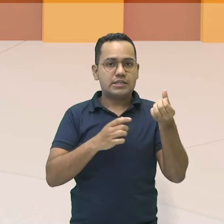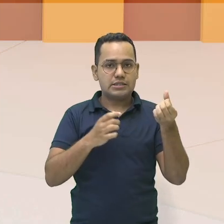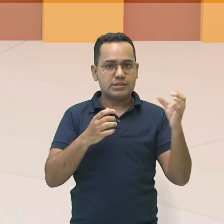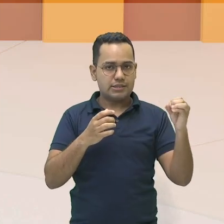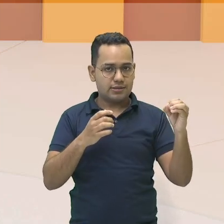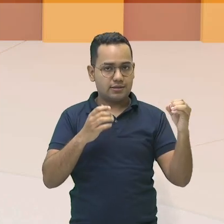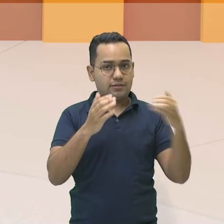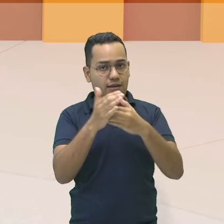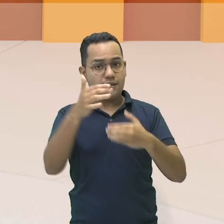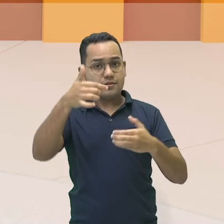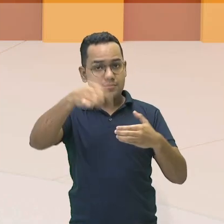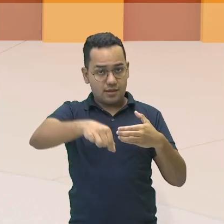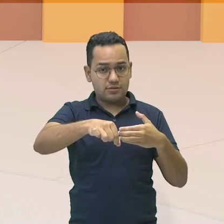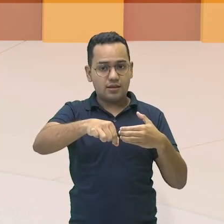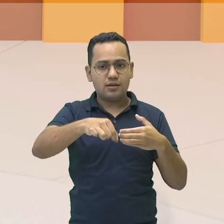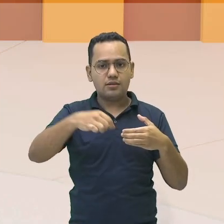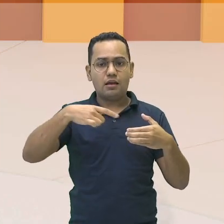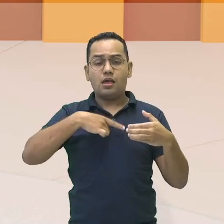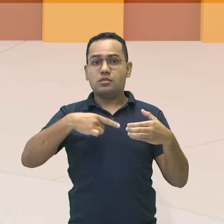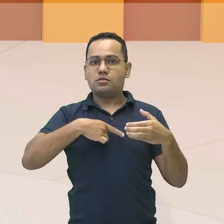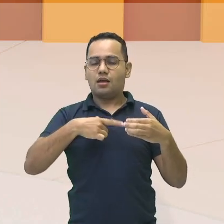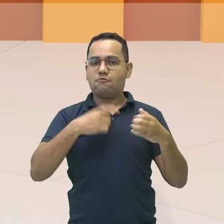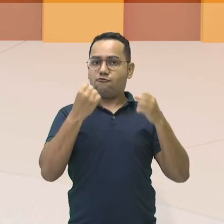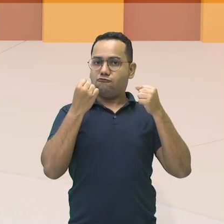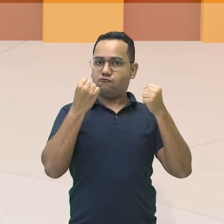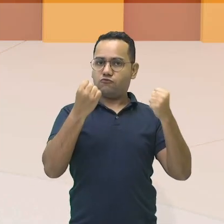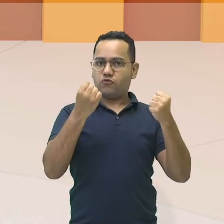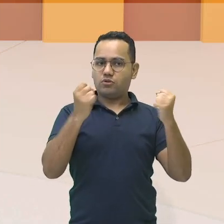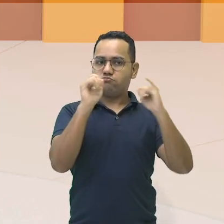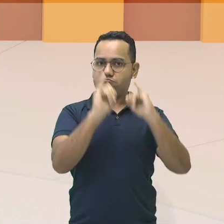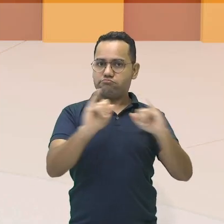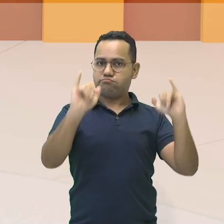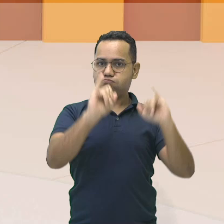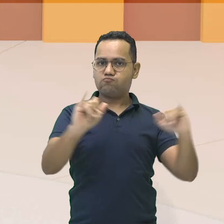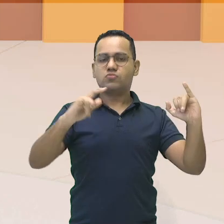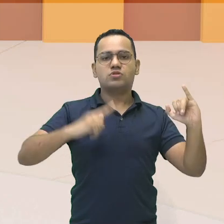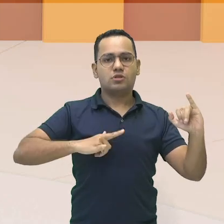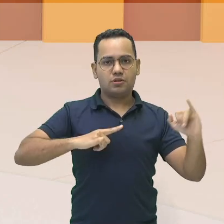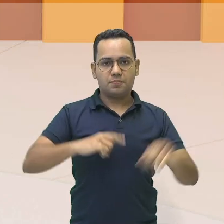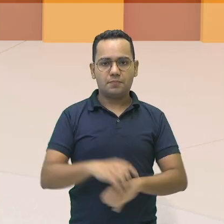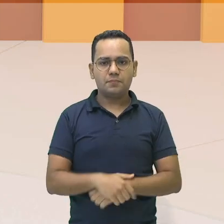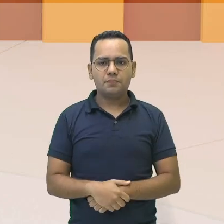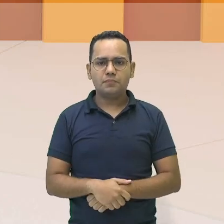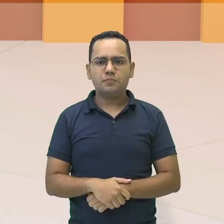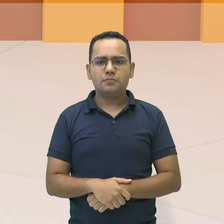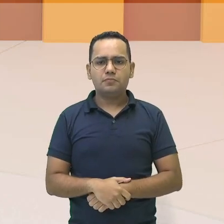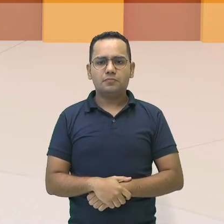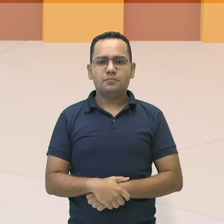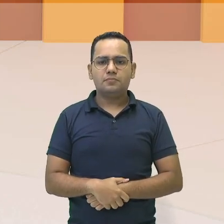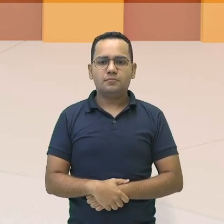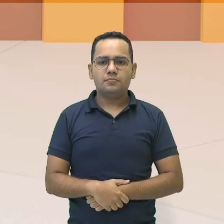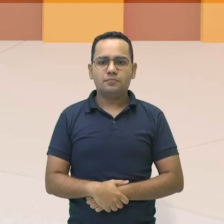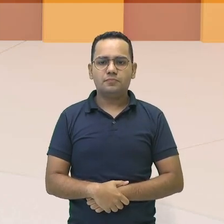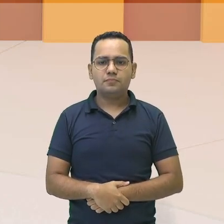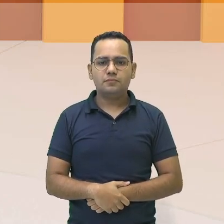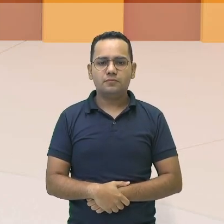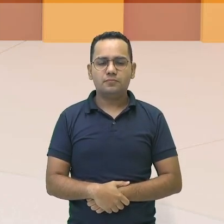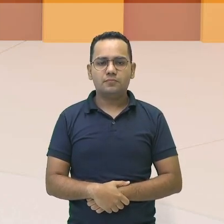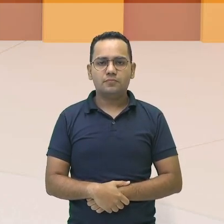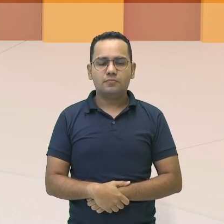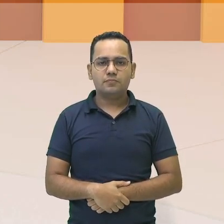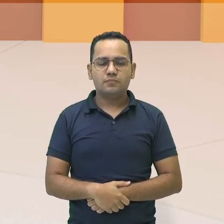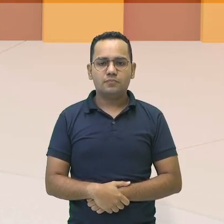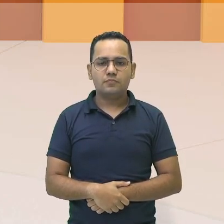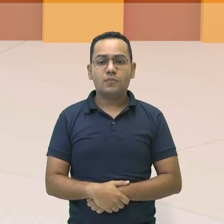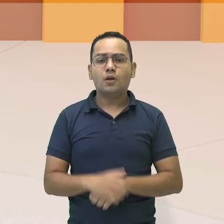referente às questões ambientais começa a ganhar força. Isso porque o homem começa a vivenciar de uma forma mais